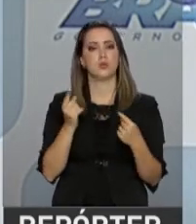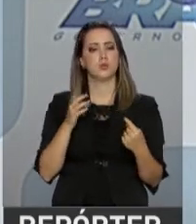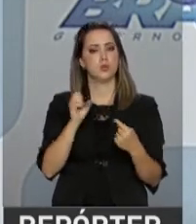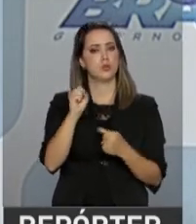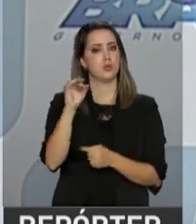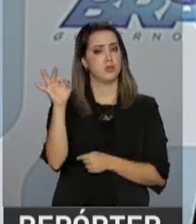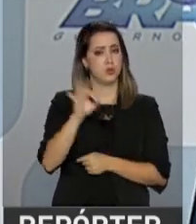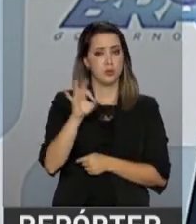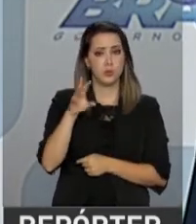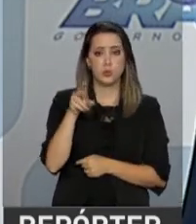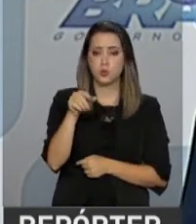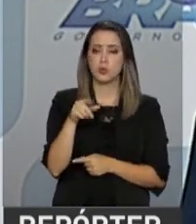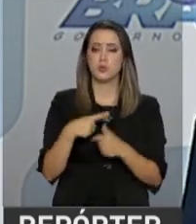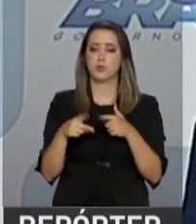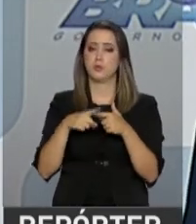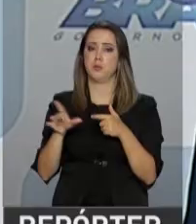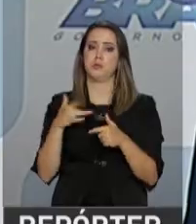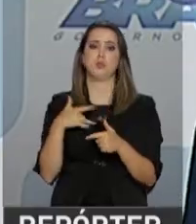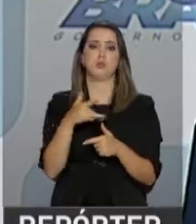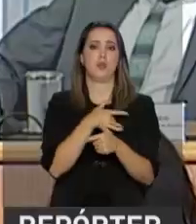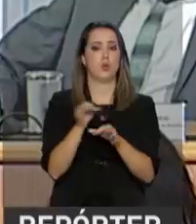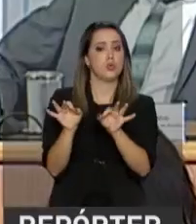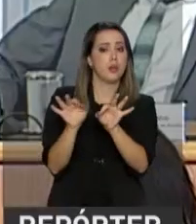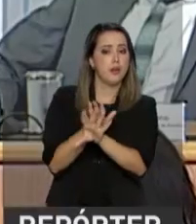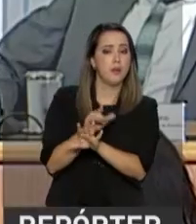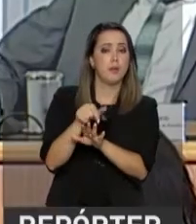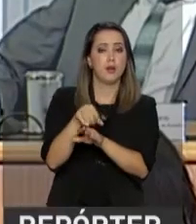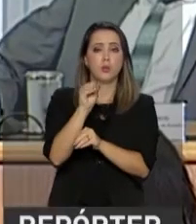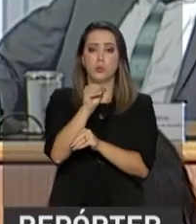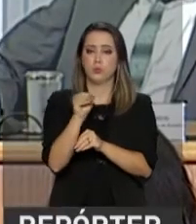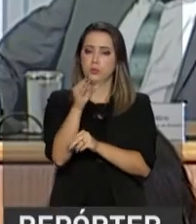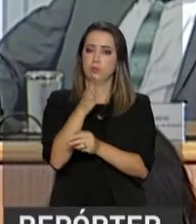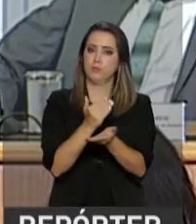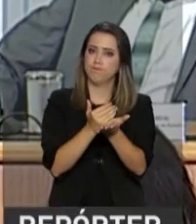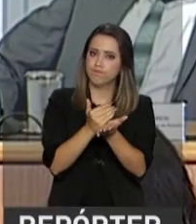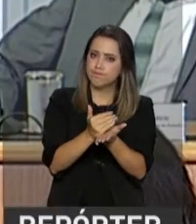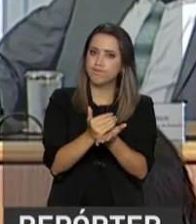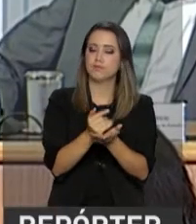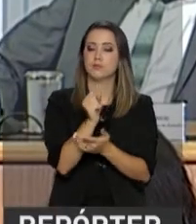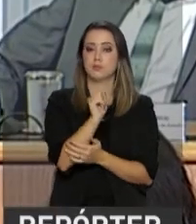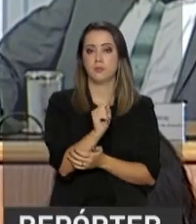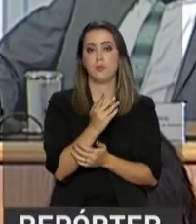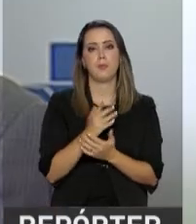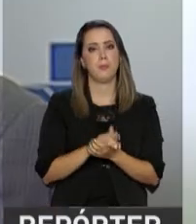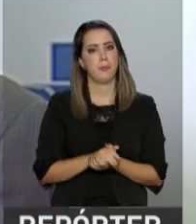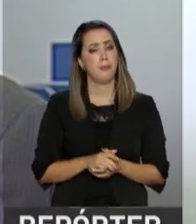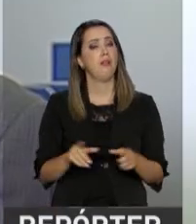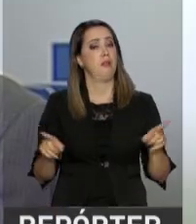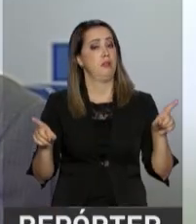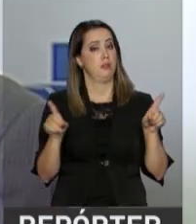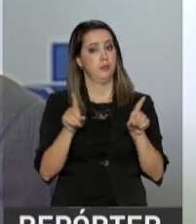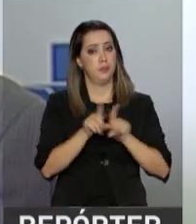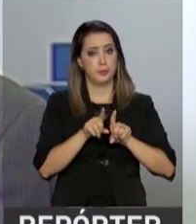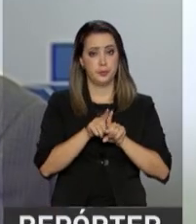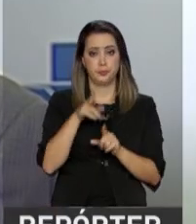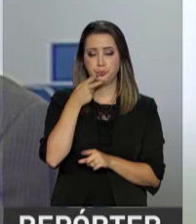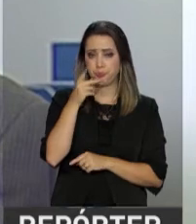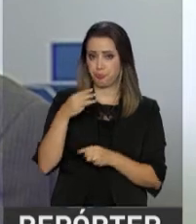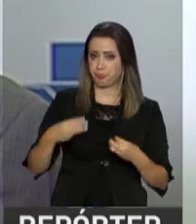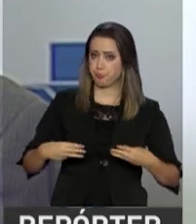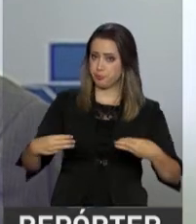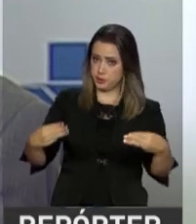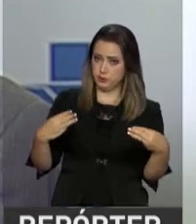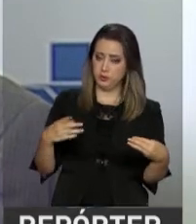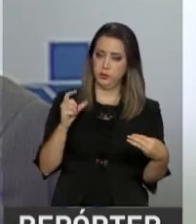80% do programa saúde na atenção básica o balanço feito pelo ministro ricardo barros mostrou que o ministério da saúde